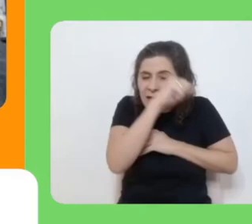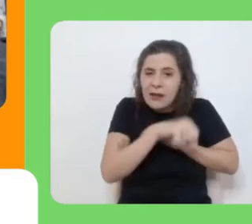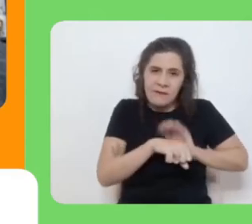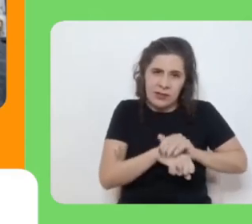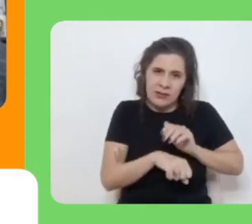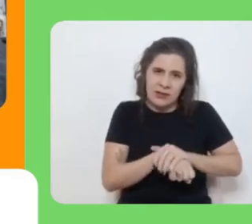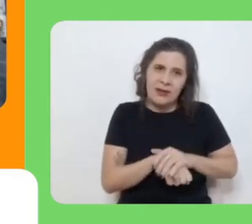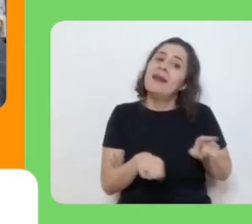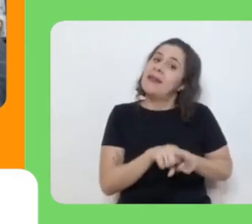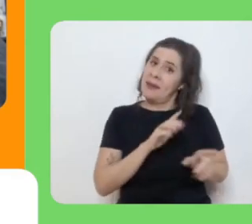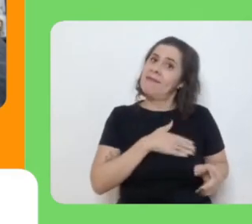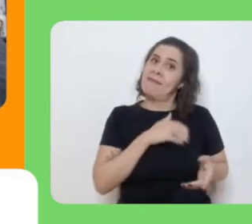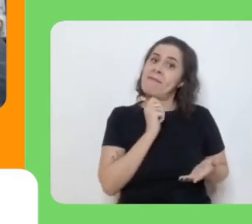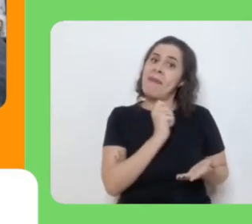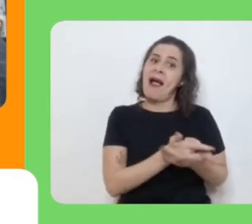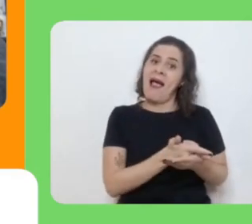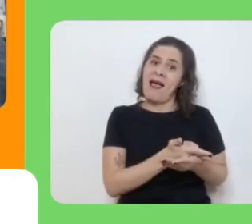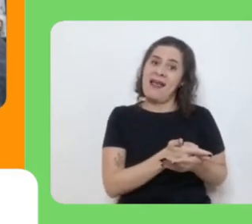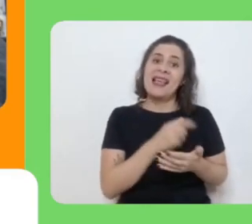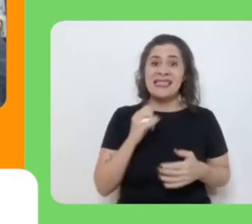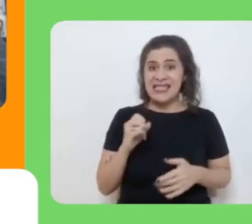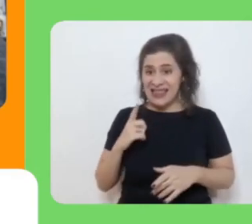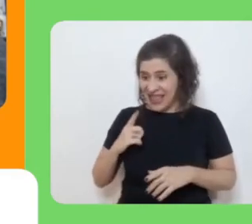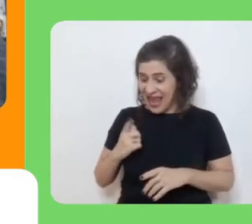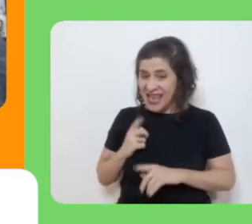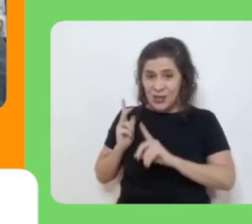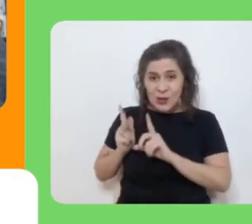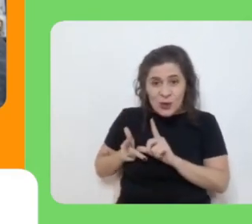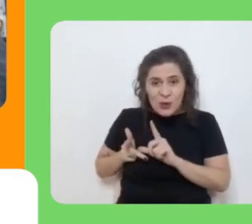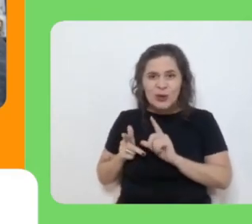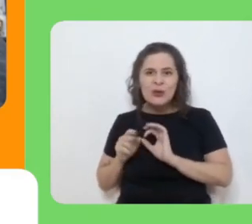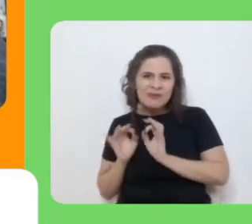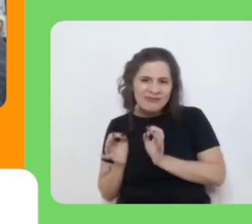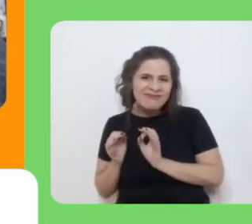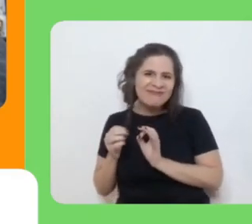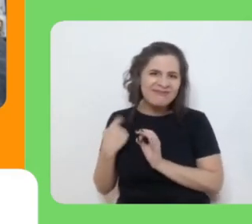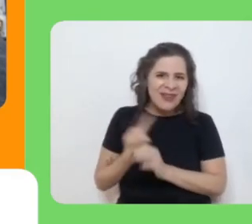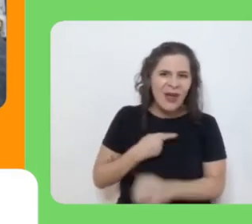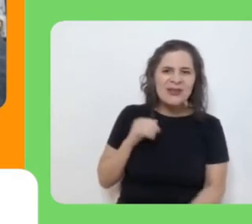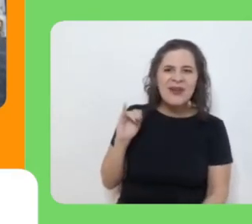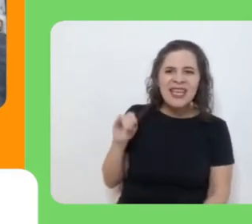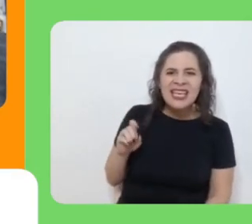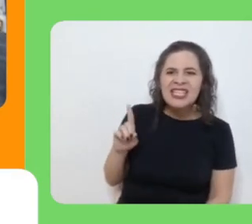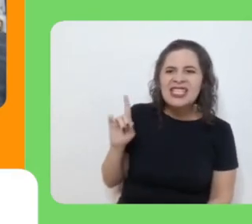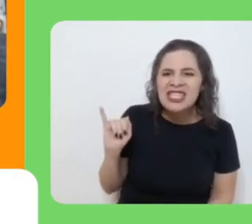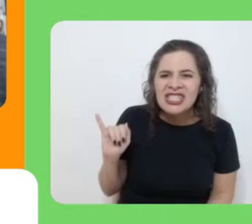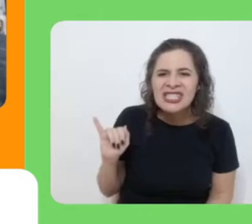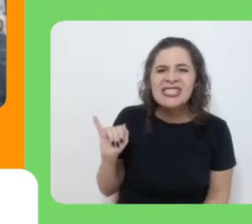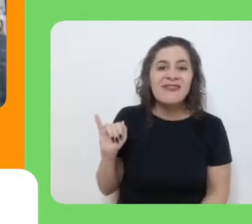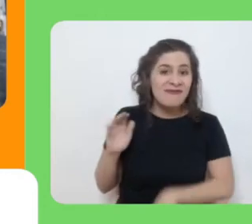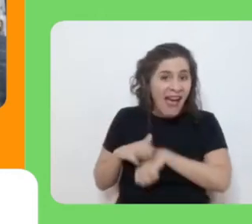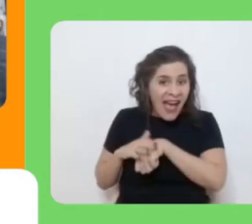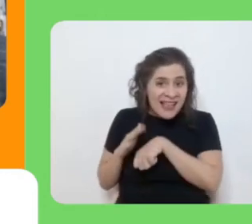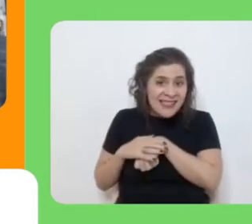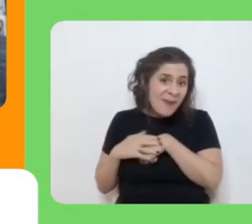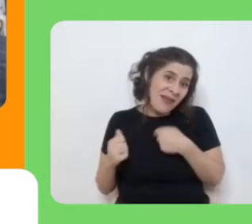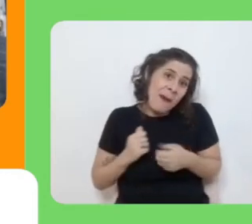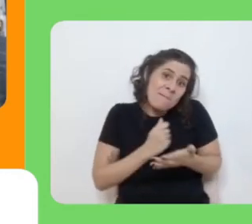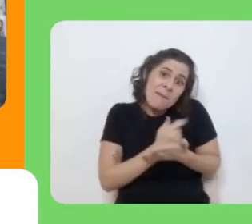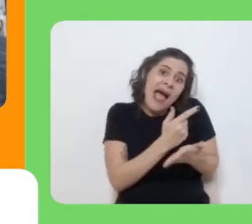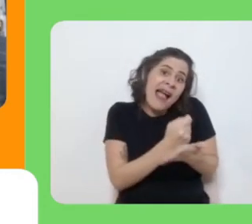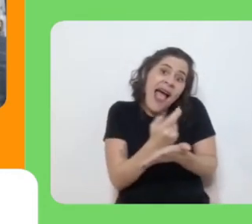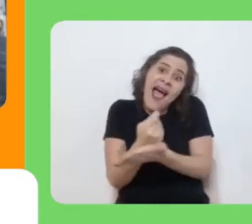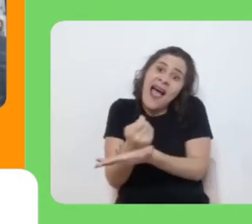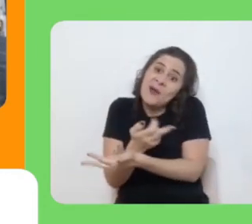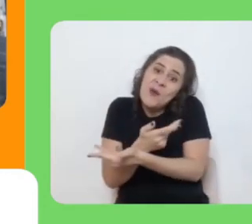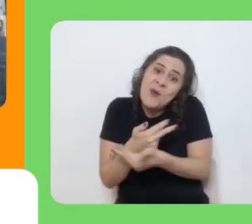pagar conta também, porque Exato. quem tinha estúdio indie, que era até meu caso na época, quem tinha Opa! estúdio indie precisava pagar